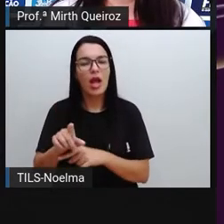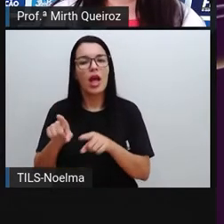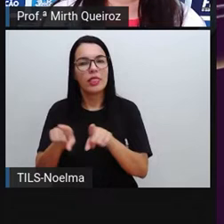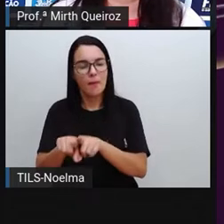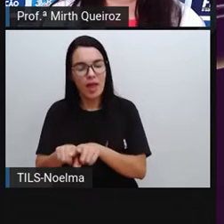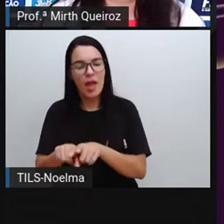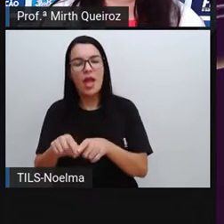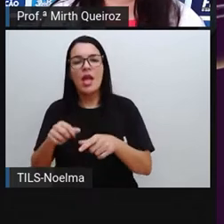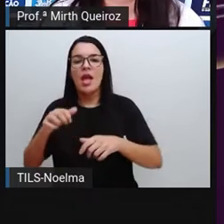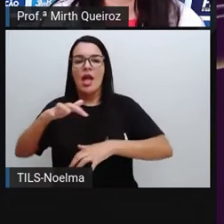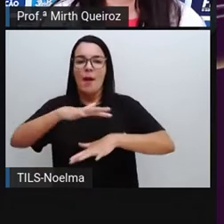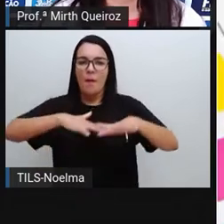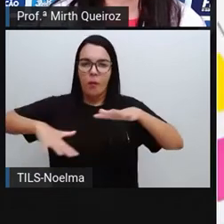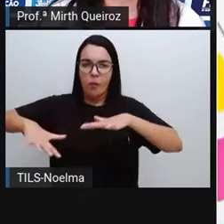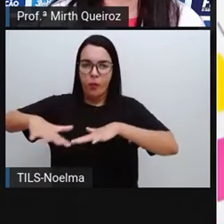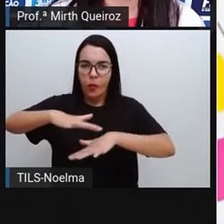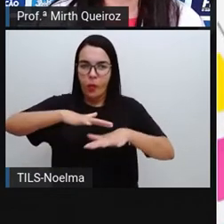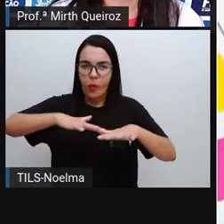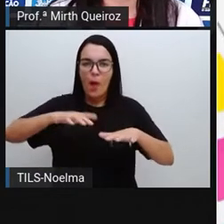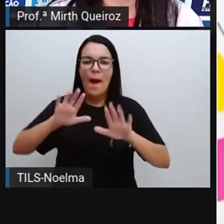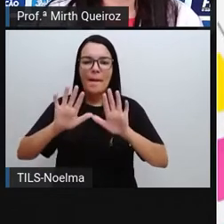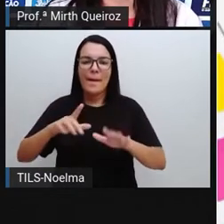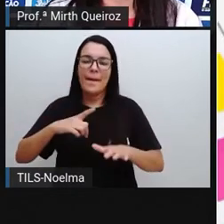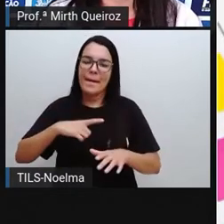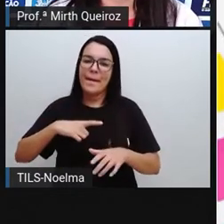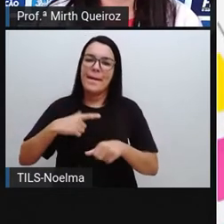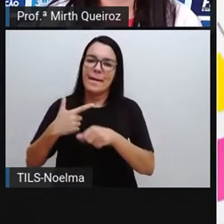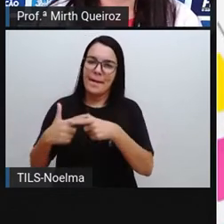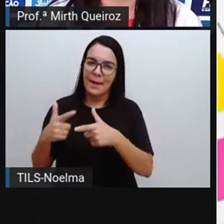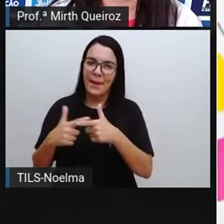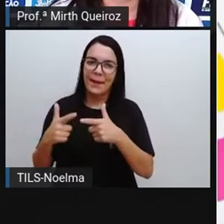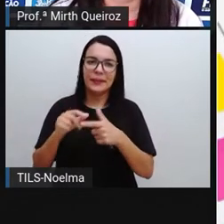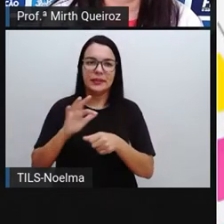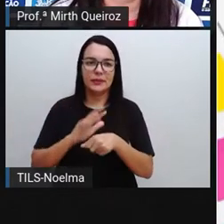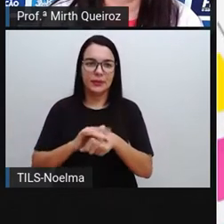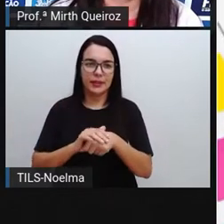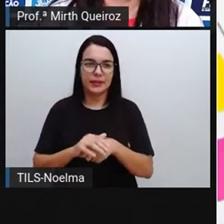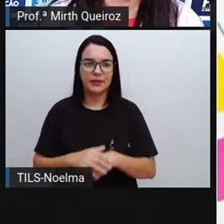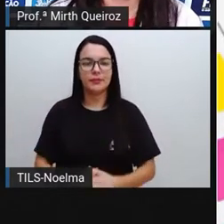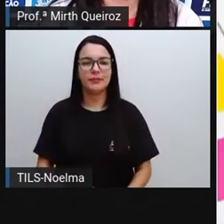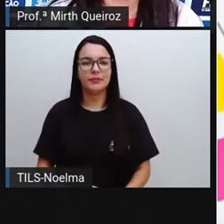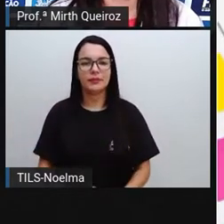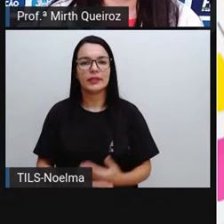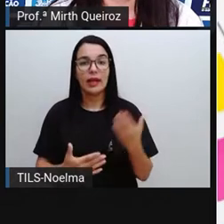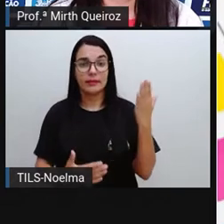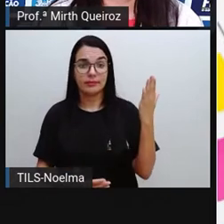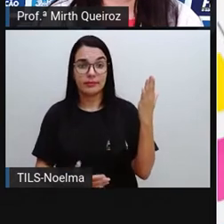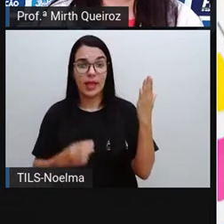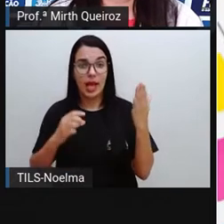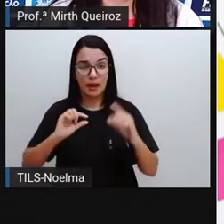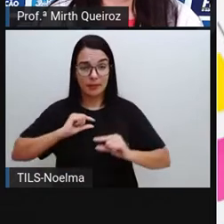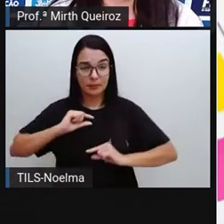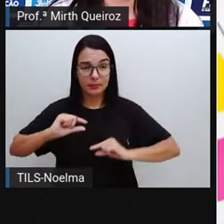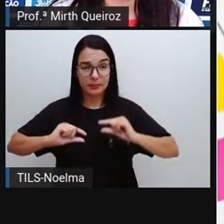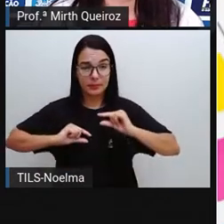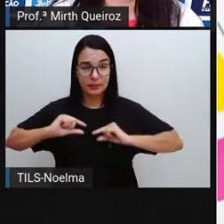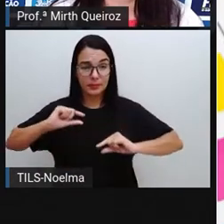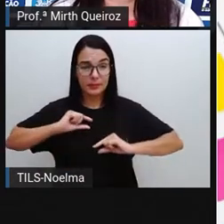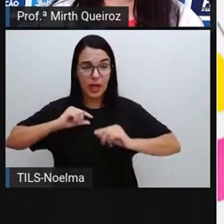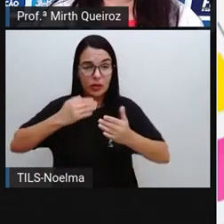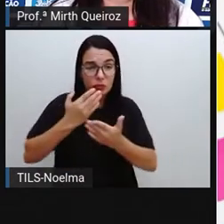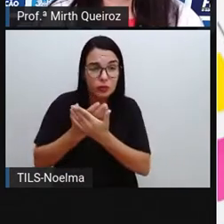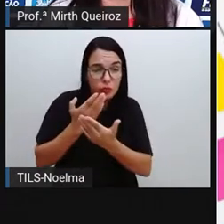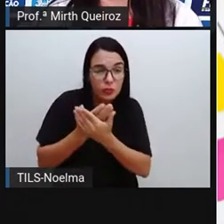positivas para a gente, mas a gente tem os patogênicos, que são aqueles que causam doença. A microbiologia é um ramo